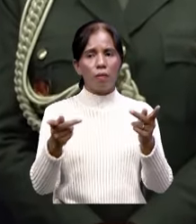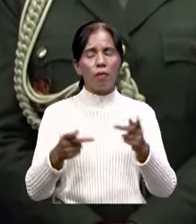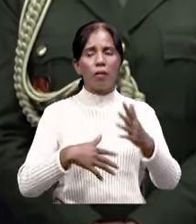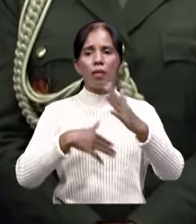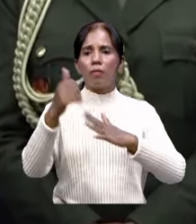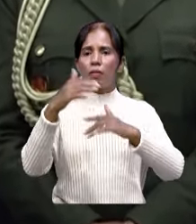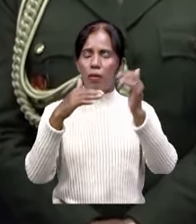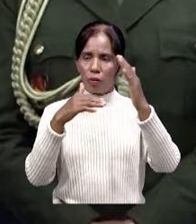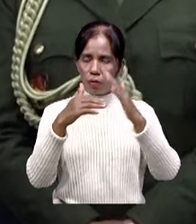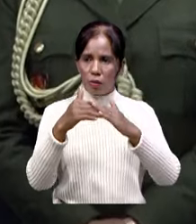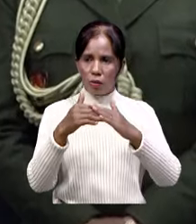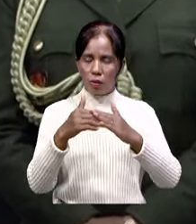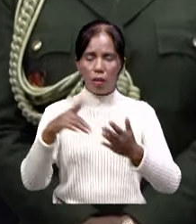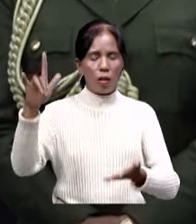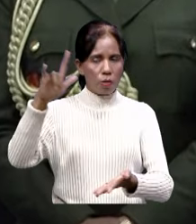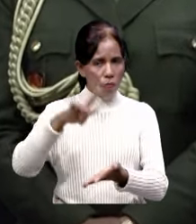infraestruturas, aeroporto,